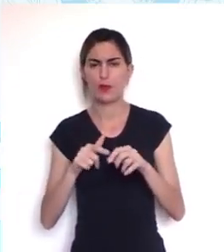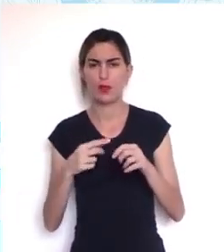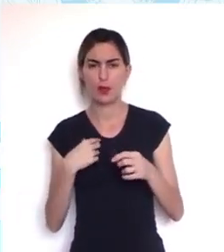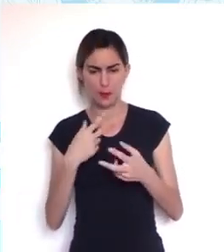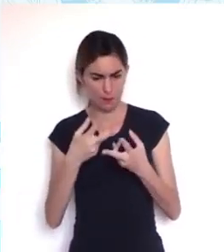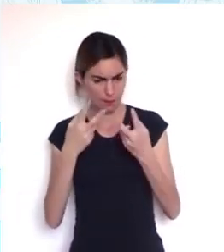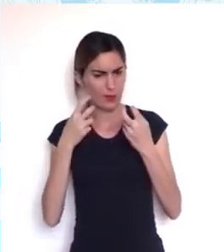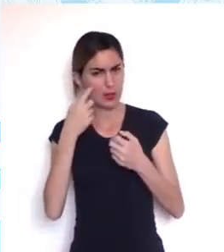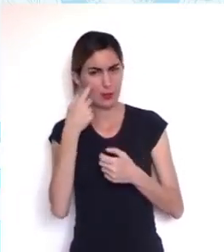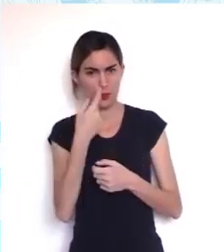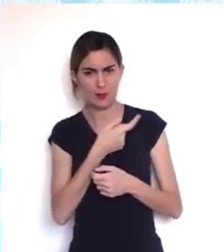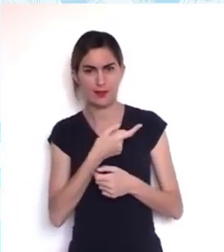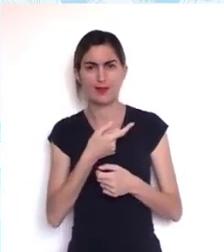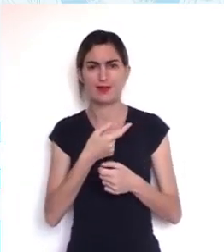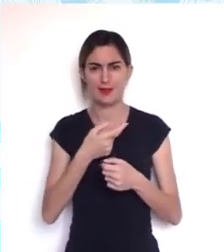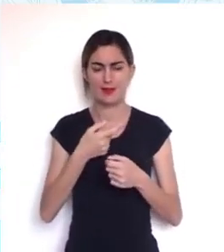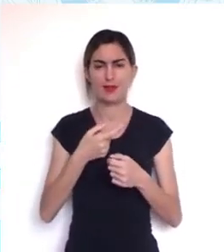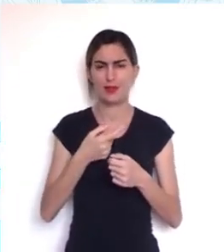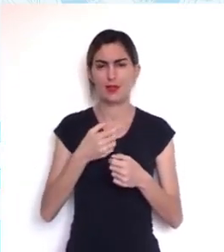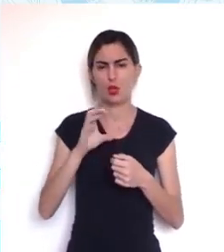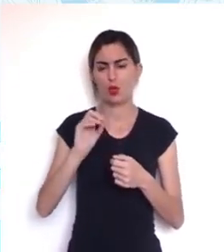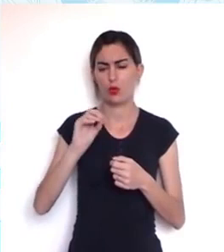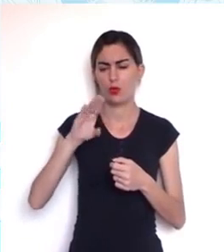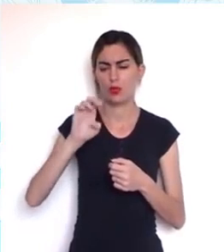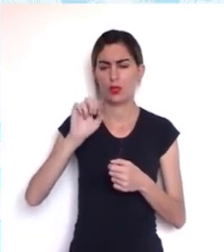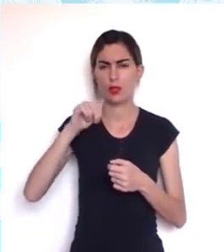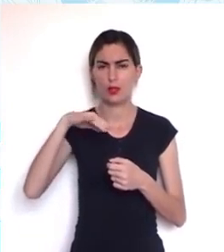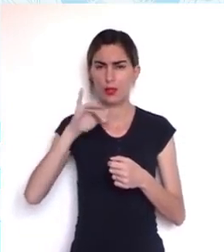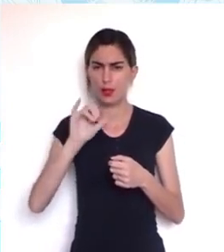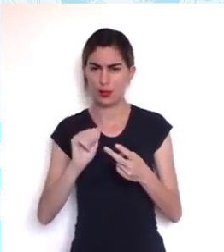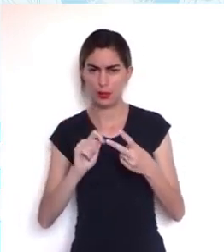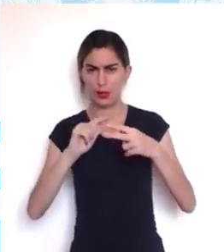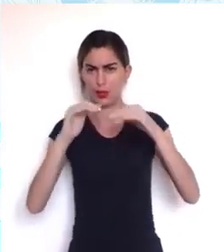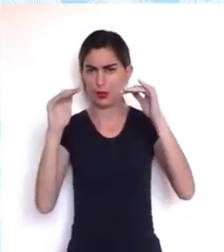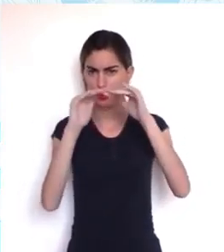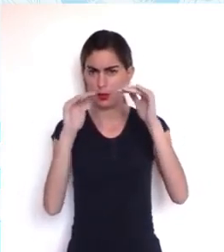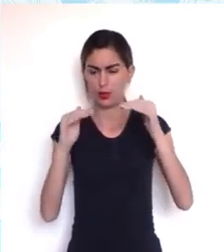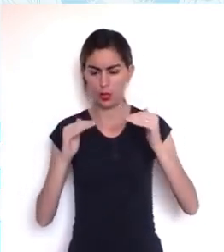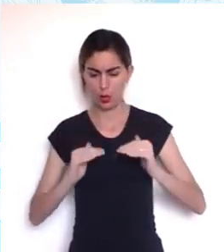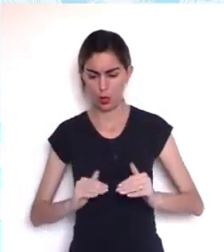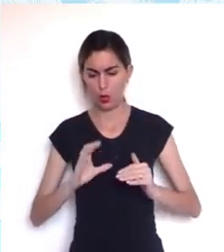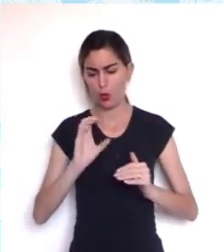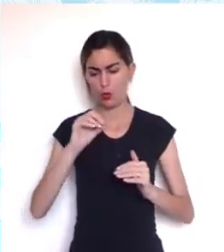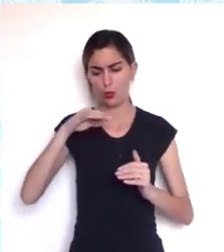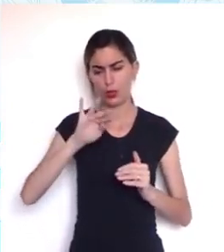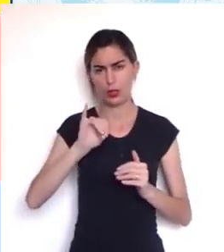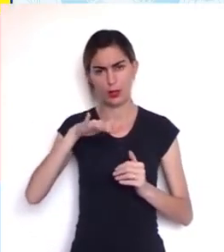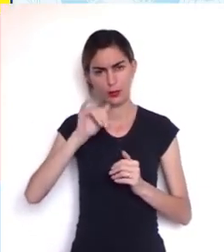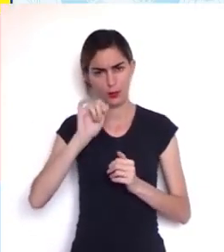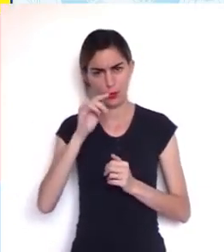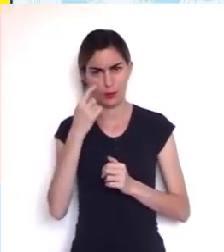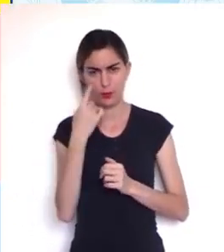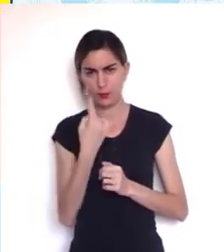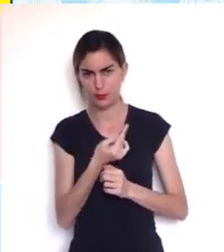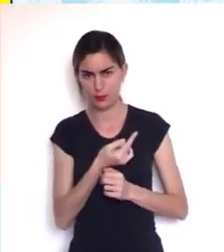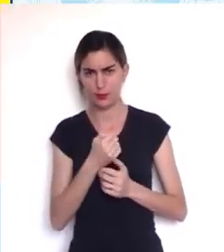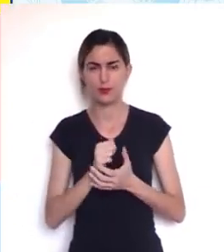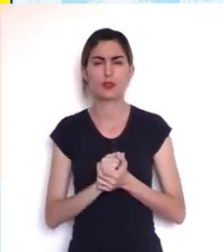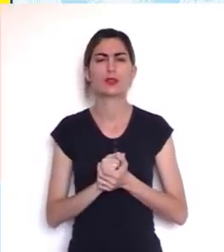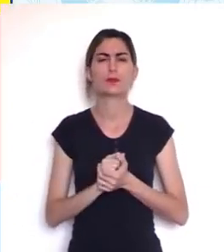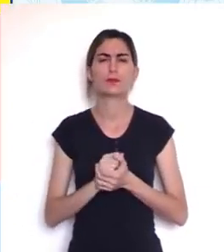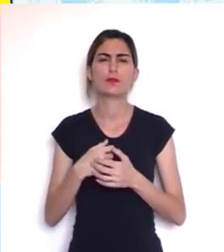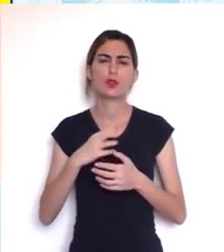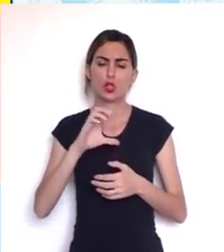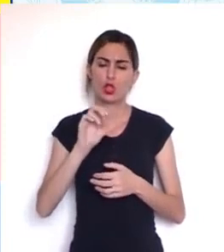perceber bem aí sobre a crosta oceânica e continental, nessa imagem que vocês podem